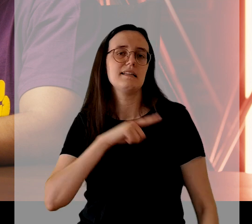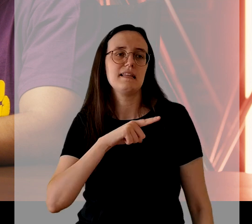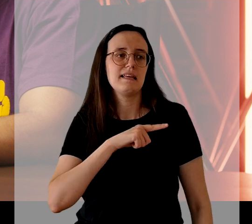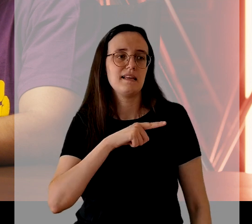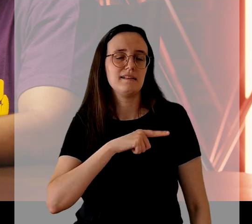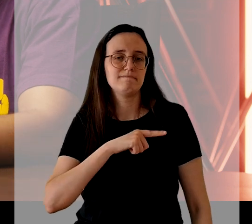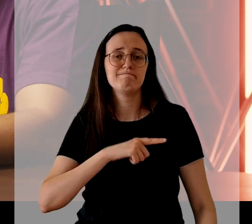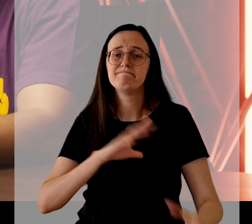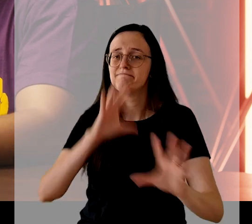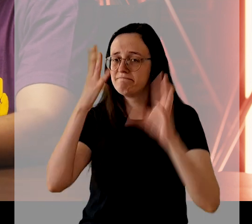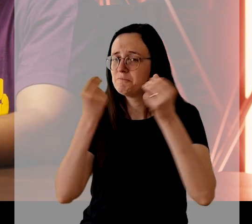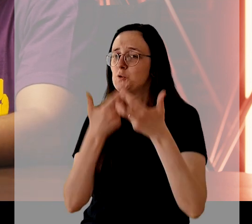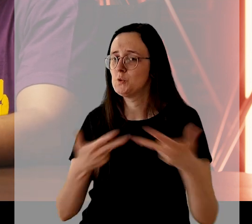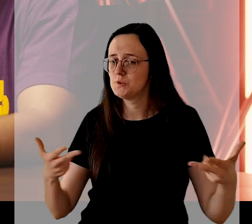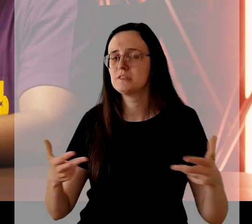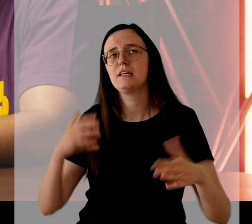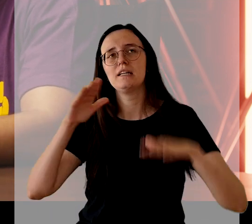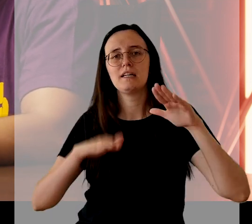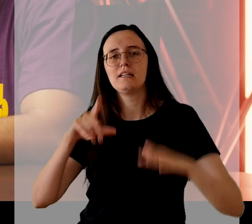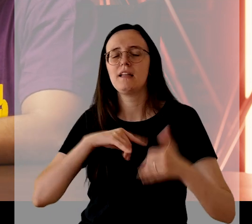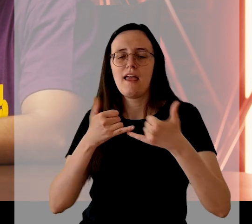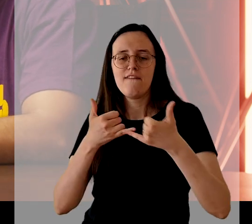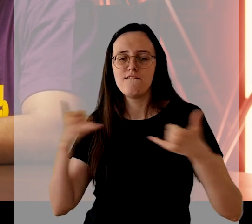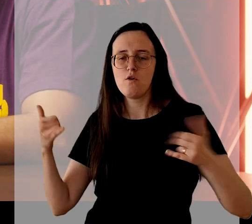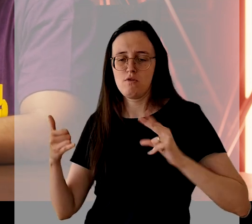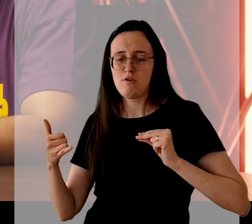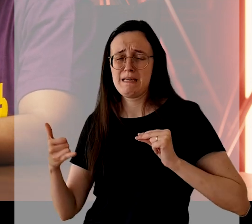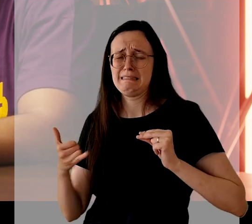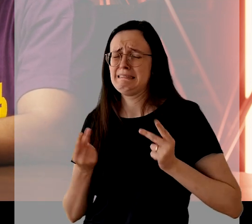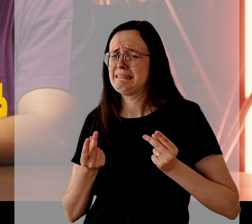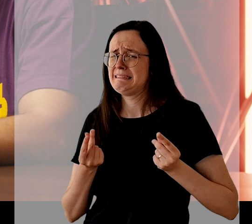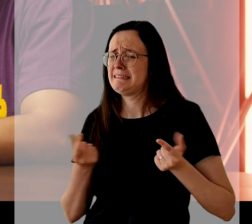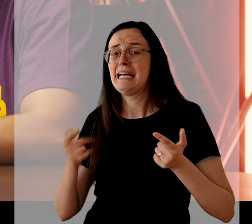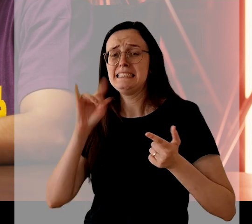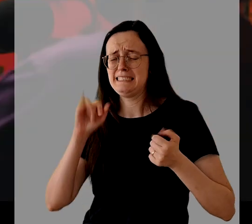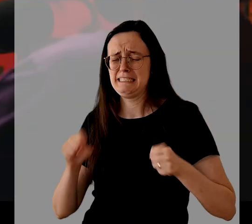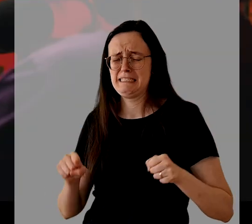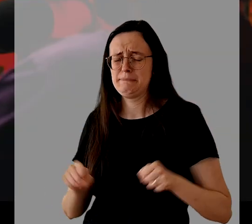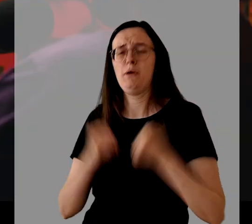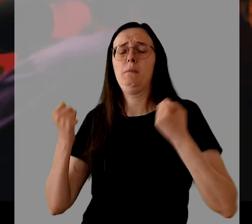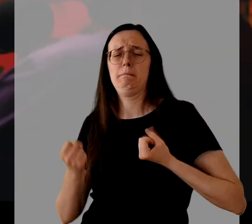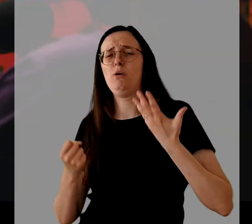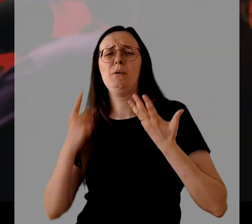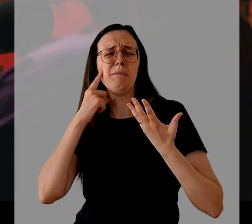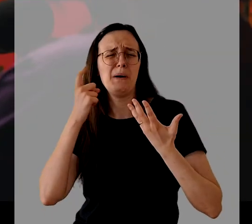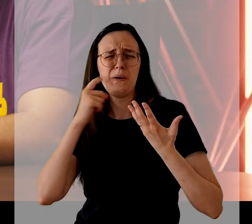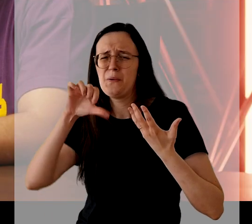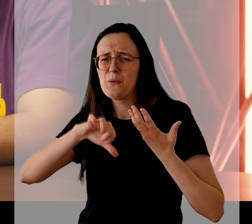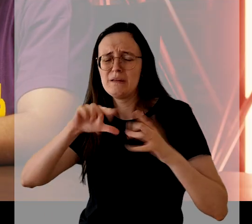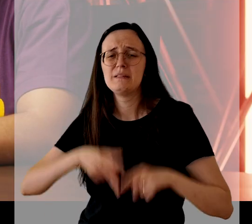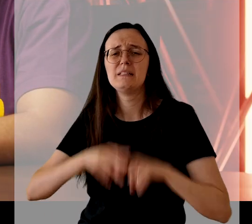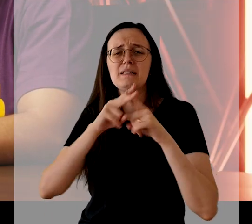como existe muito acidente no percurso ali, às vezes o fio do microfone de lapela é muito sensível, se estoura aquilo, como